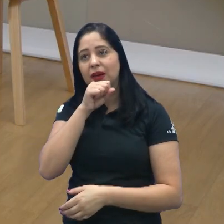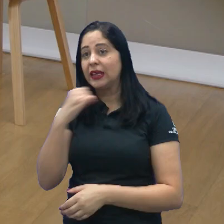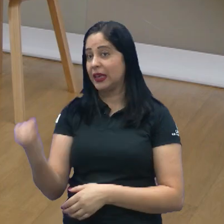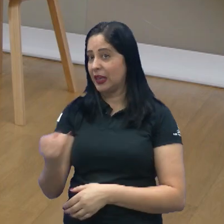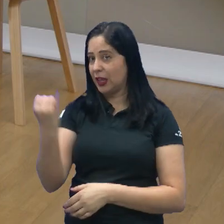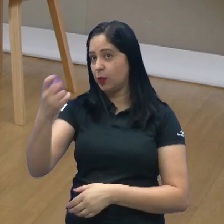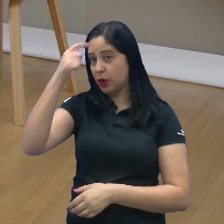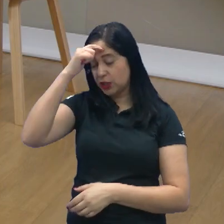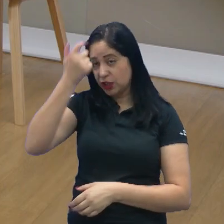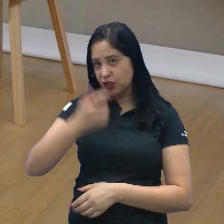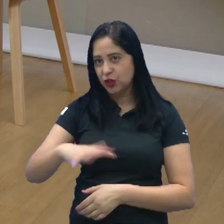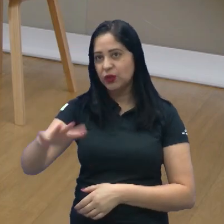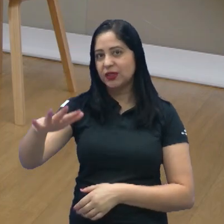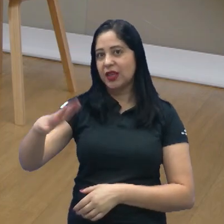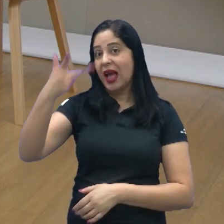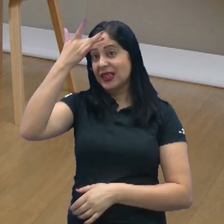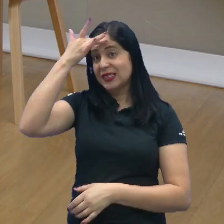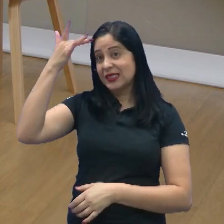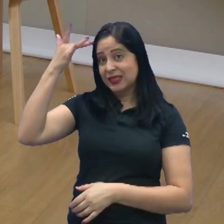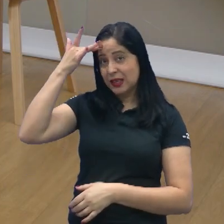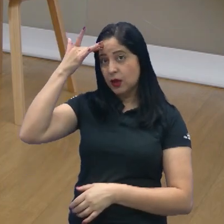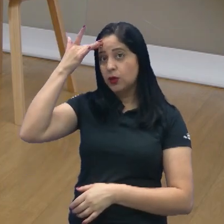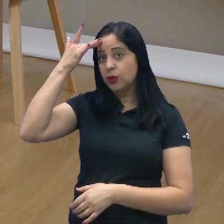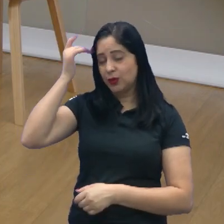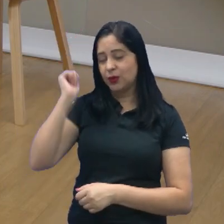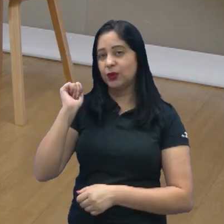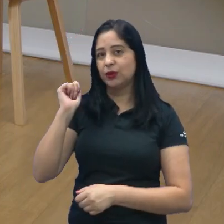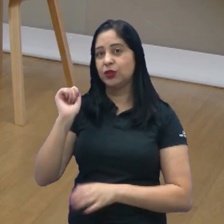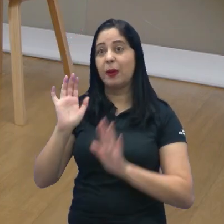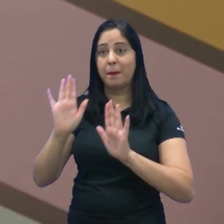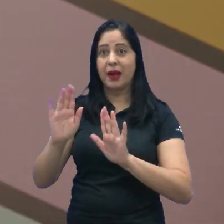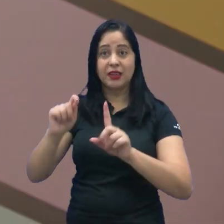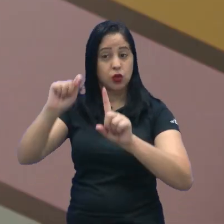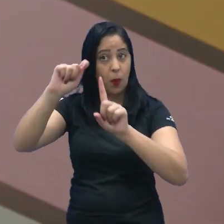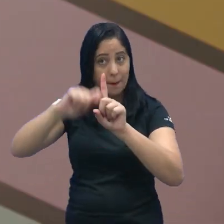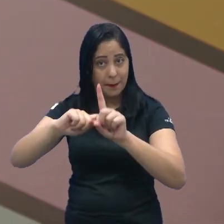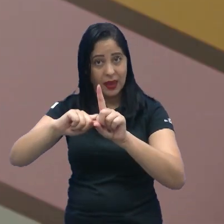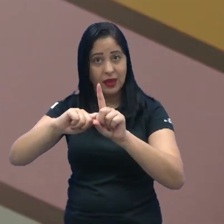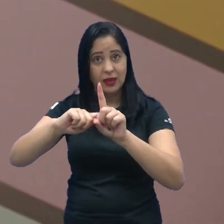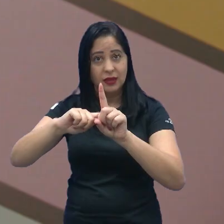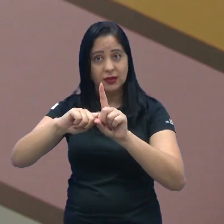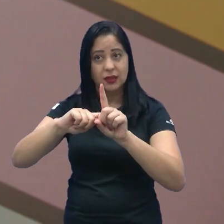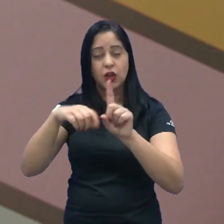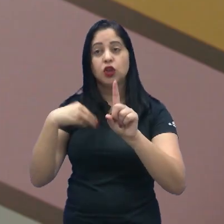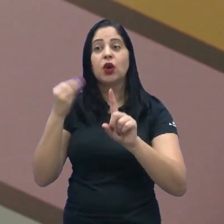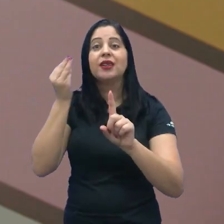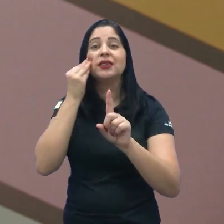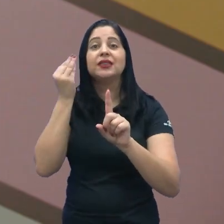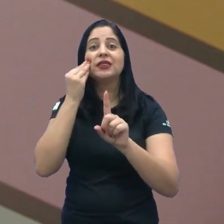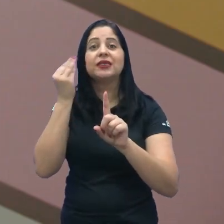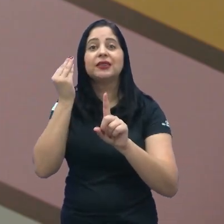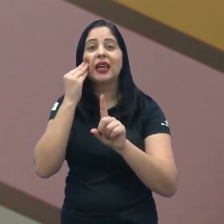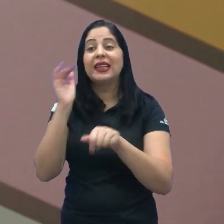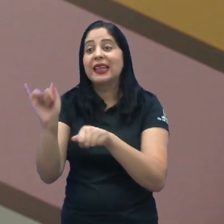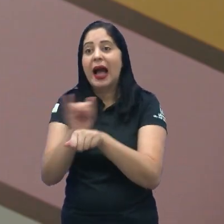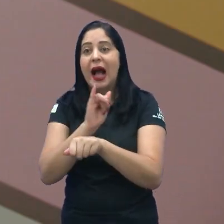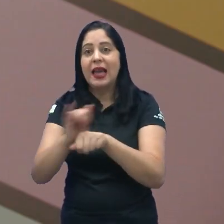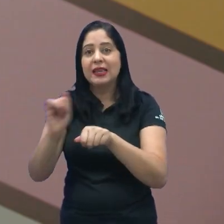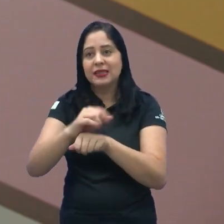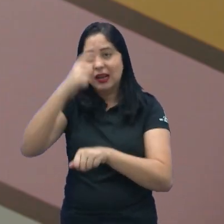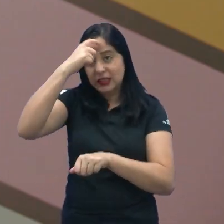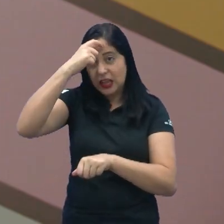a todos os dias, a todo momento, mas é um mês assim que a gente tenta buscar formas de